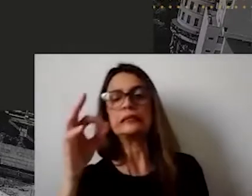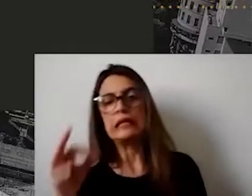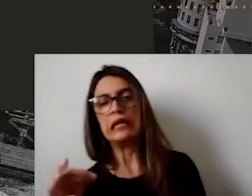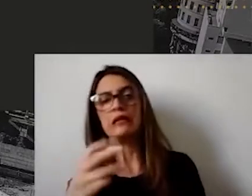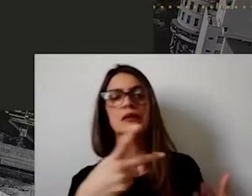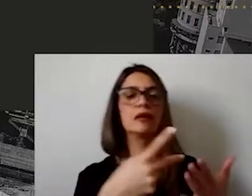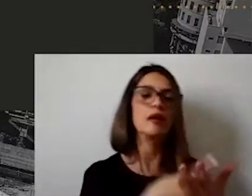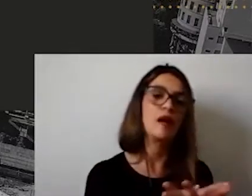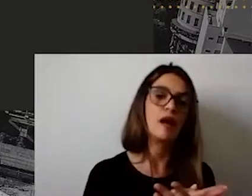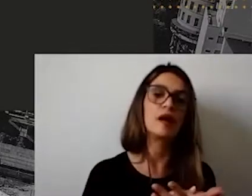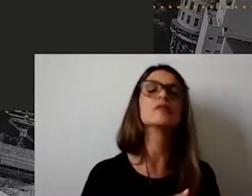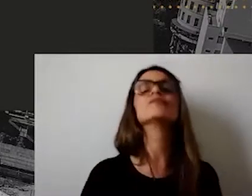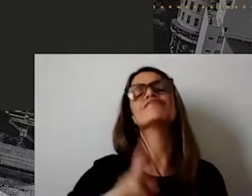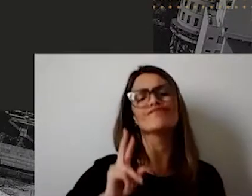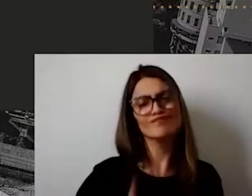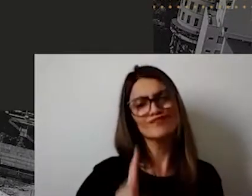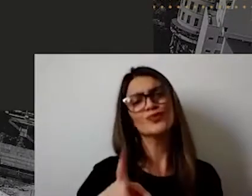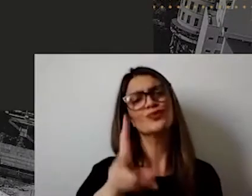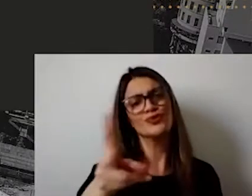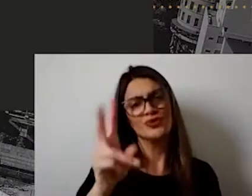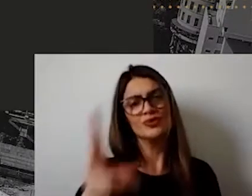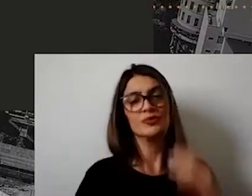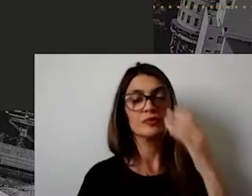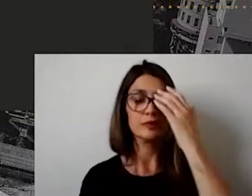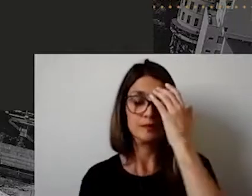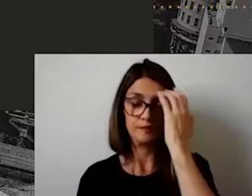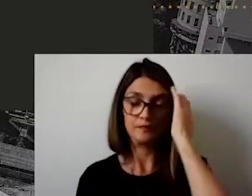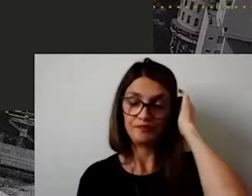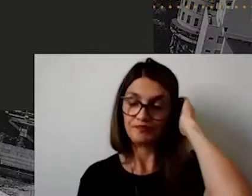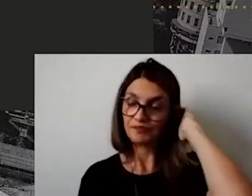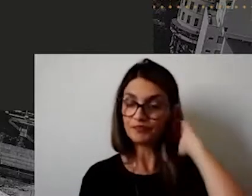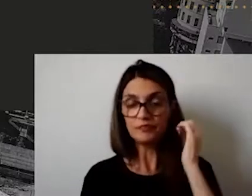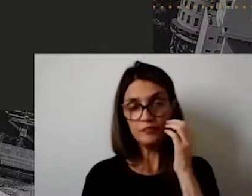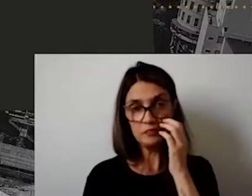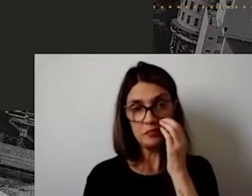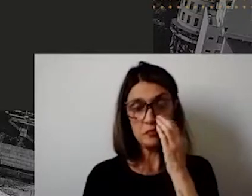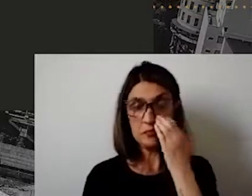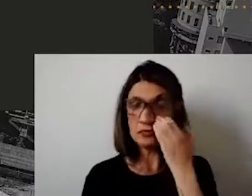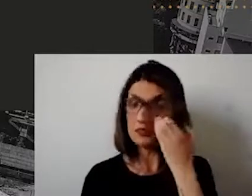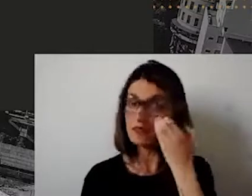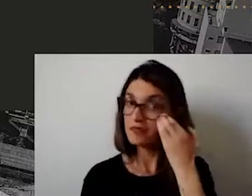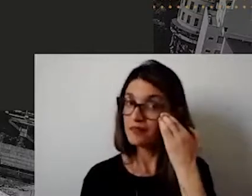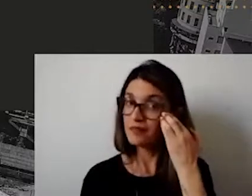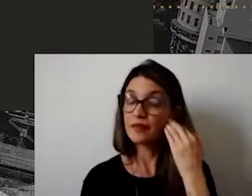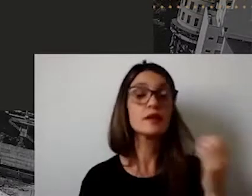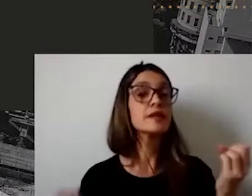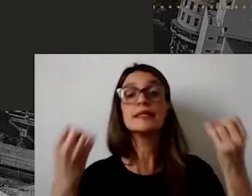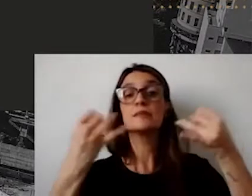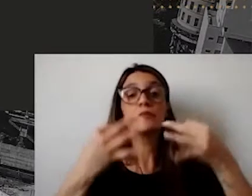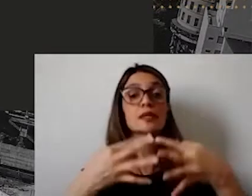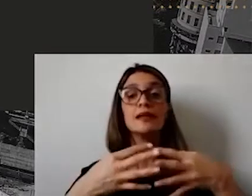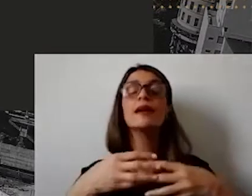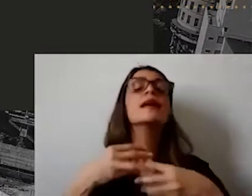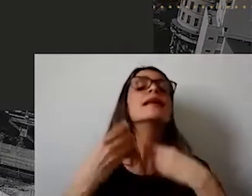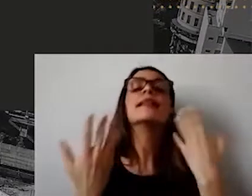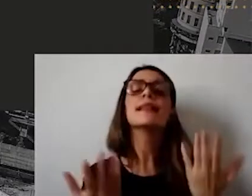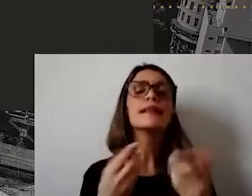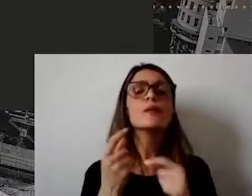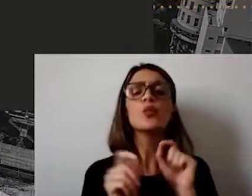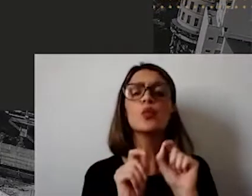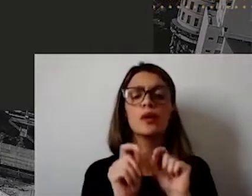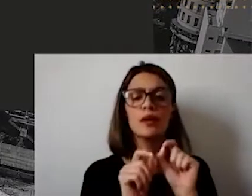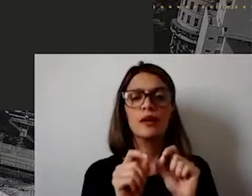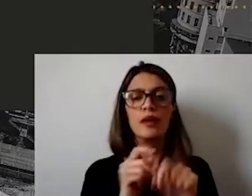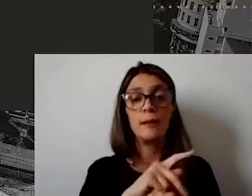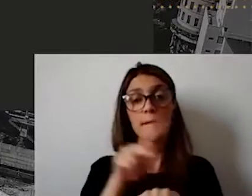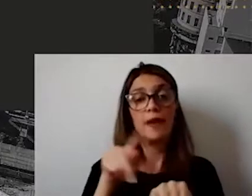perspectiva muito forte. Isso explica o porquê do interesse de muitos países na